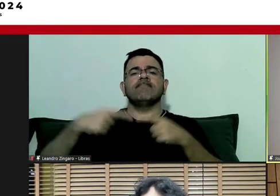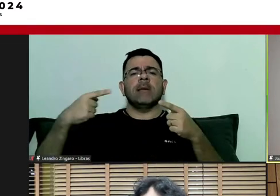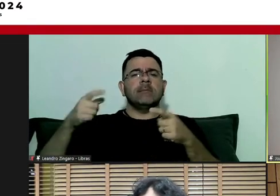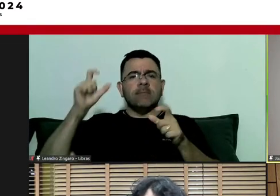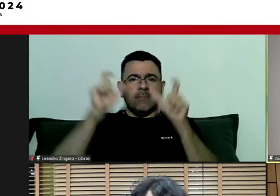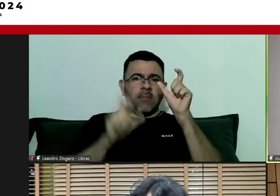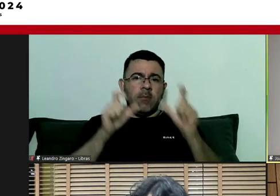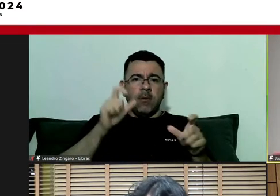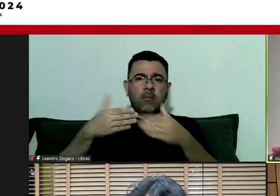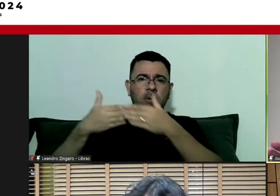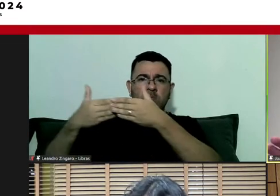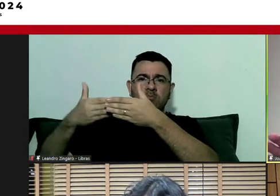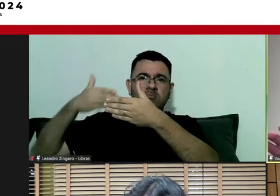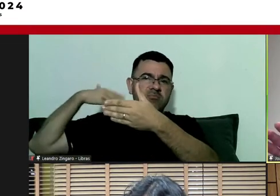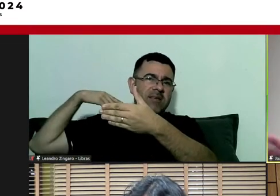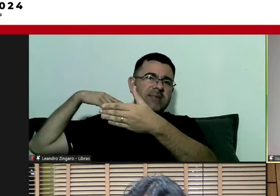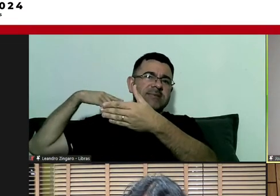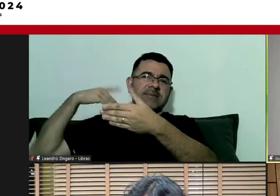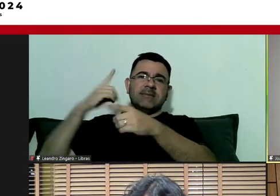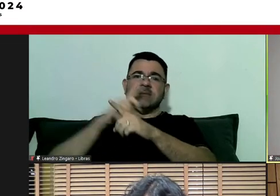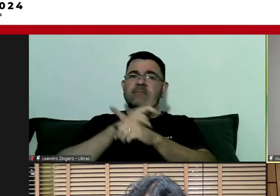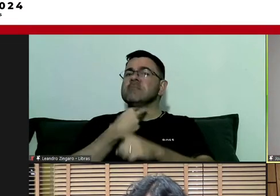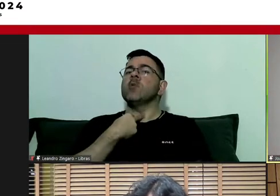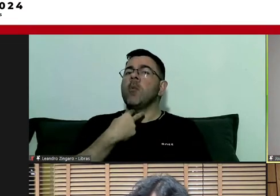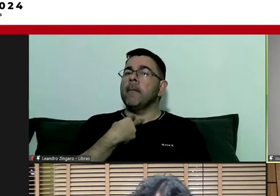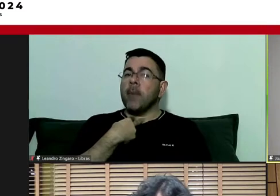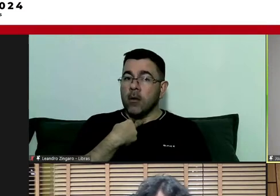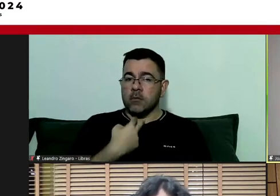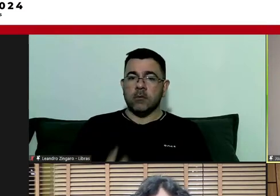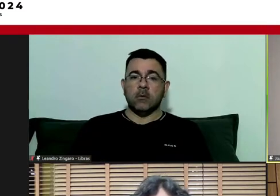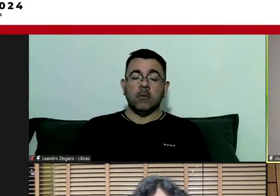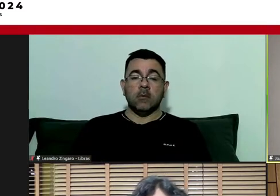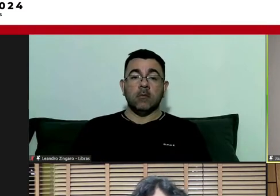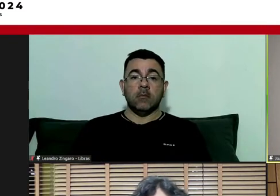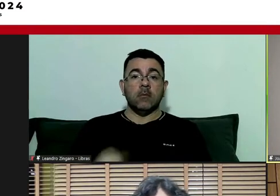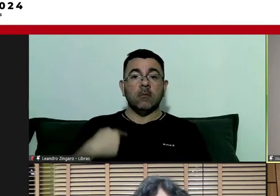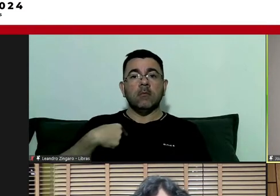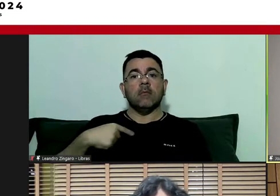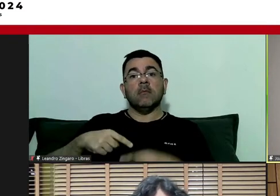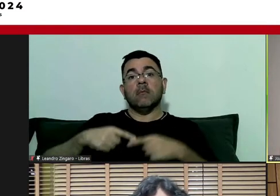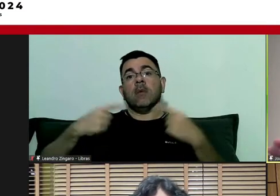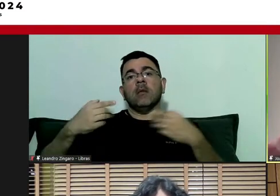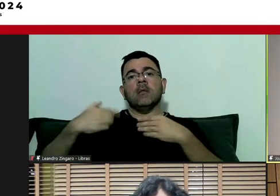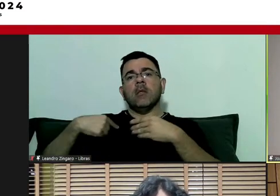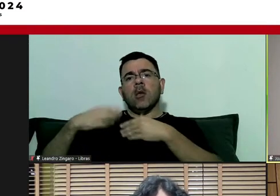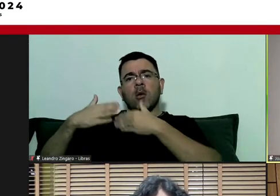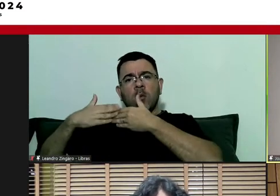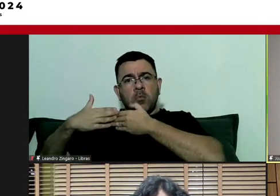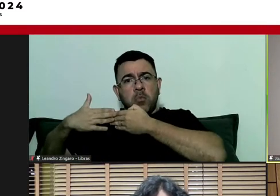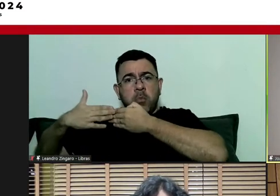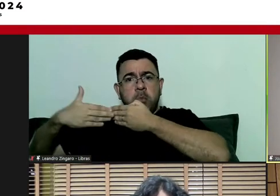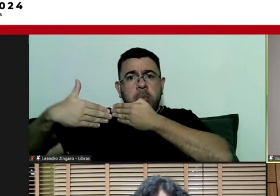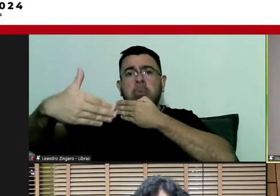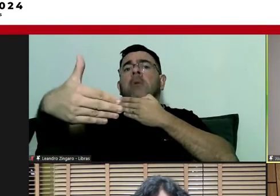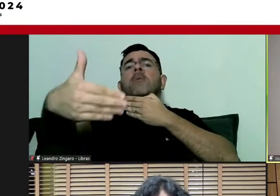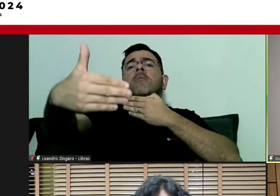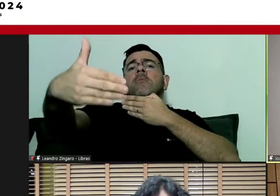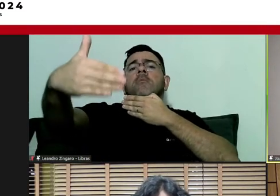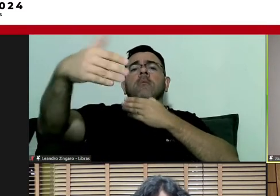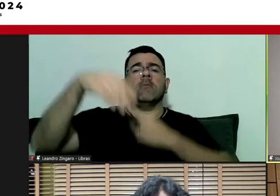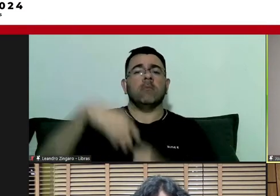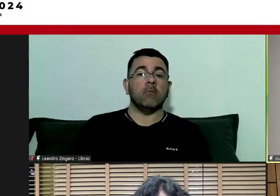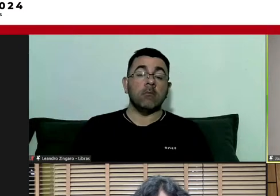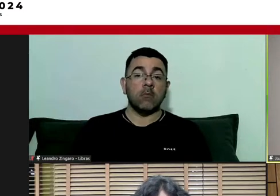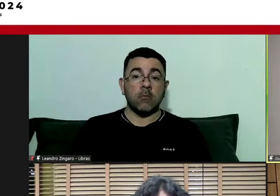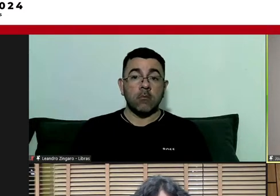o fato de eu não querer deixar ninguém para trás não pode me impedir de avançar muito rápido então eu tenho que ter rapidez para levar as pessoas mas